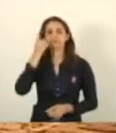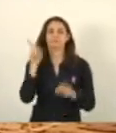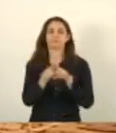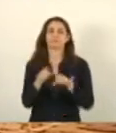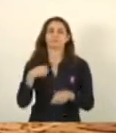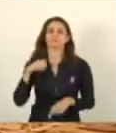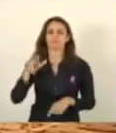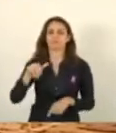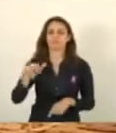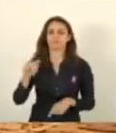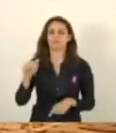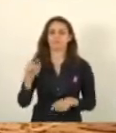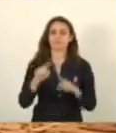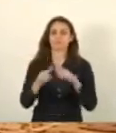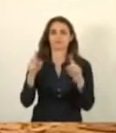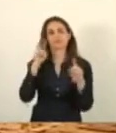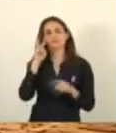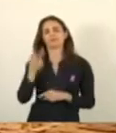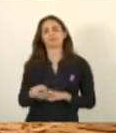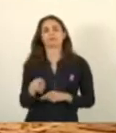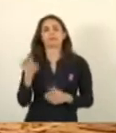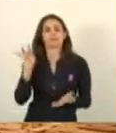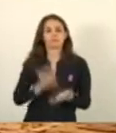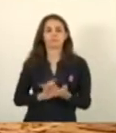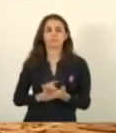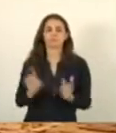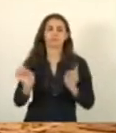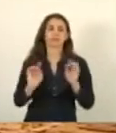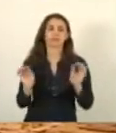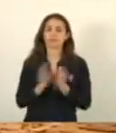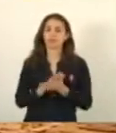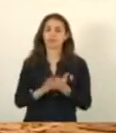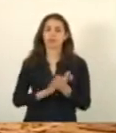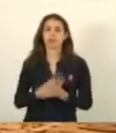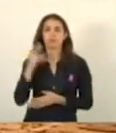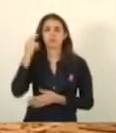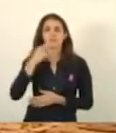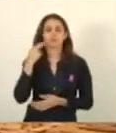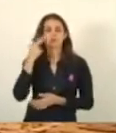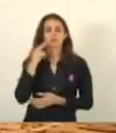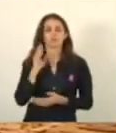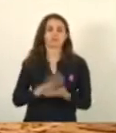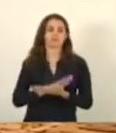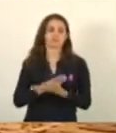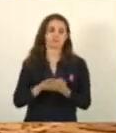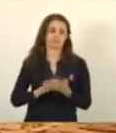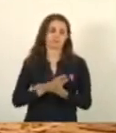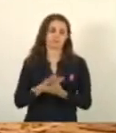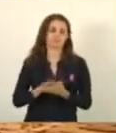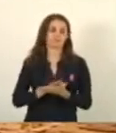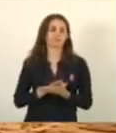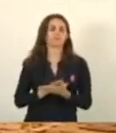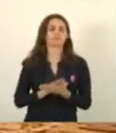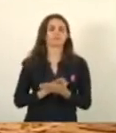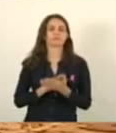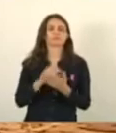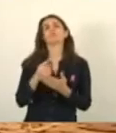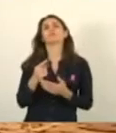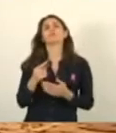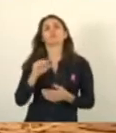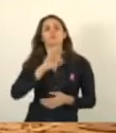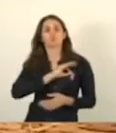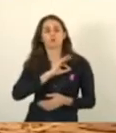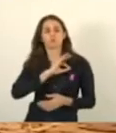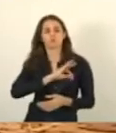vi, sinceramente, nem vereador, seja qualquer liderança, atacando as polícias